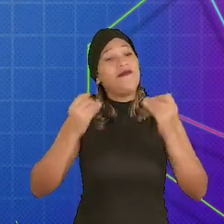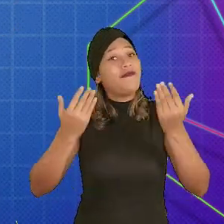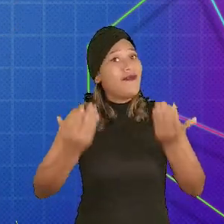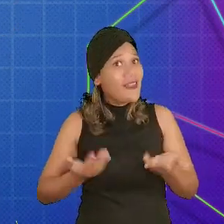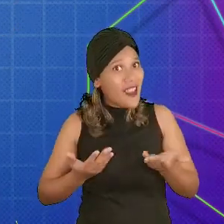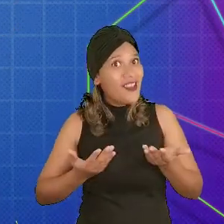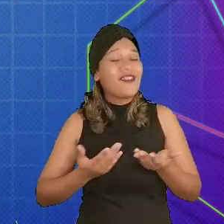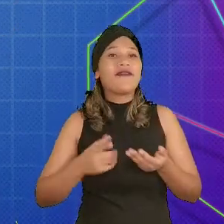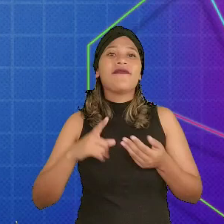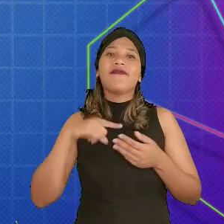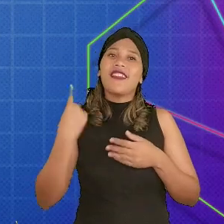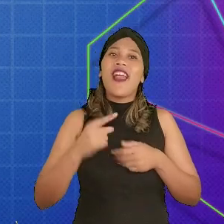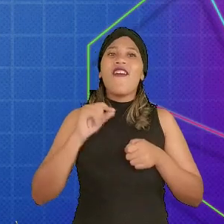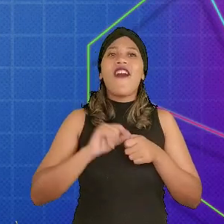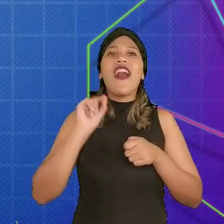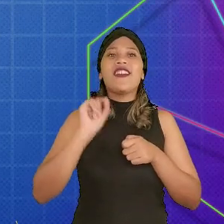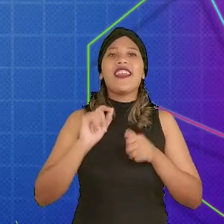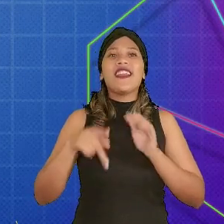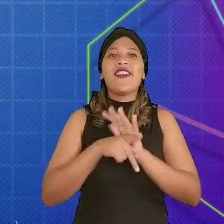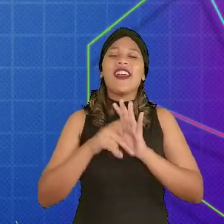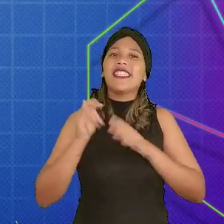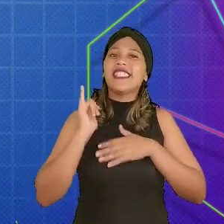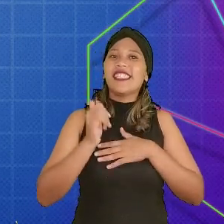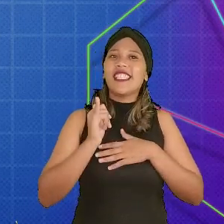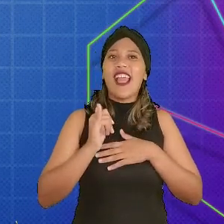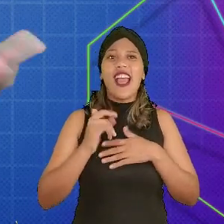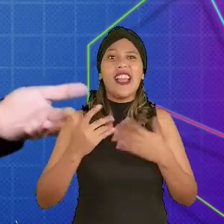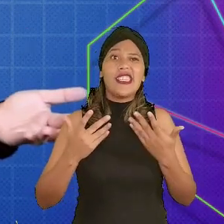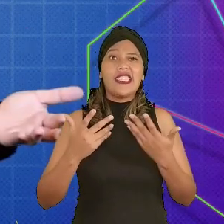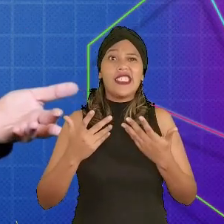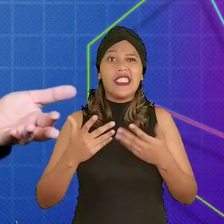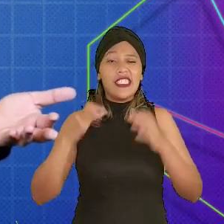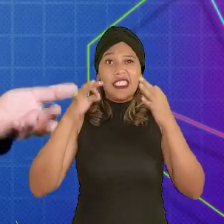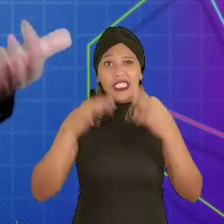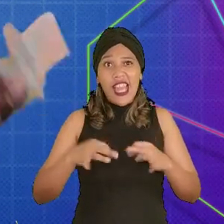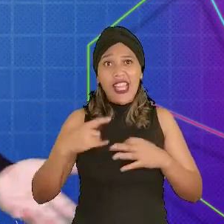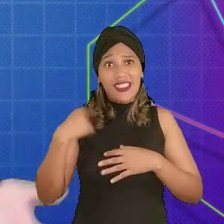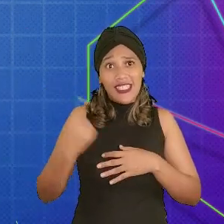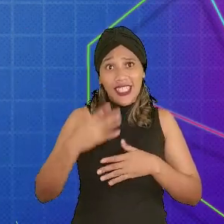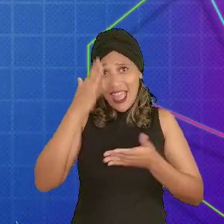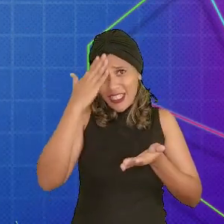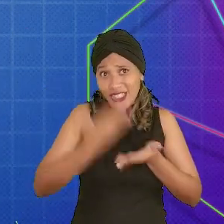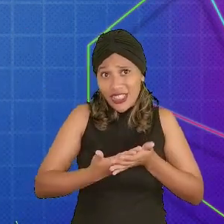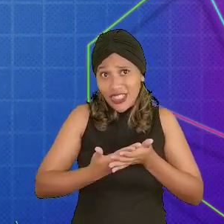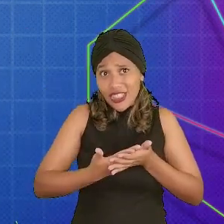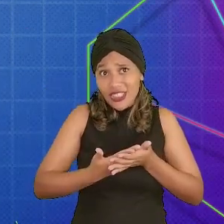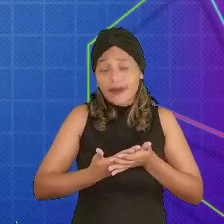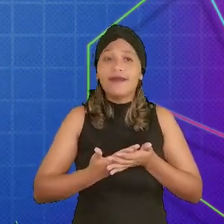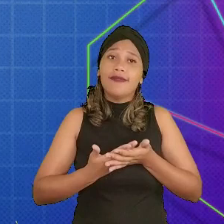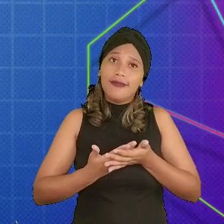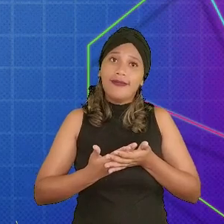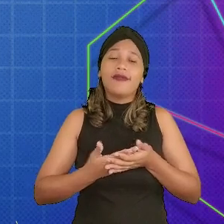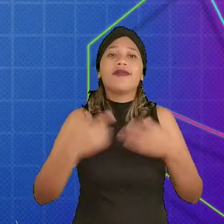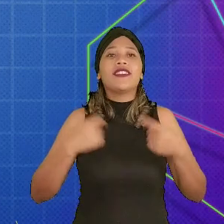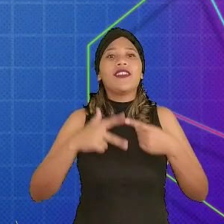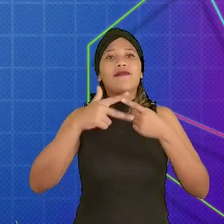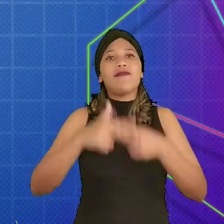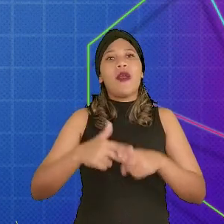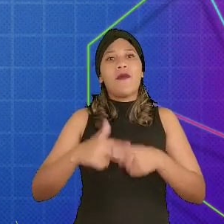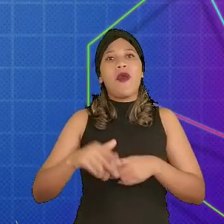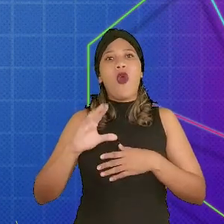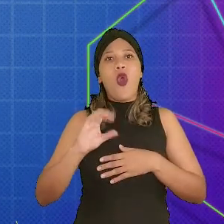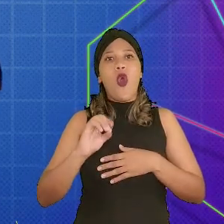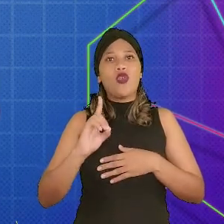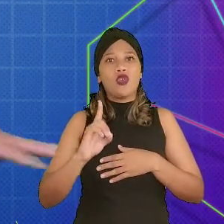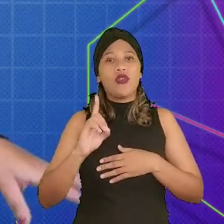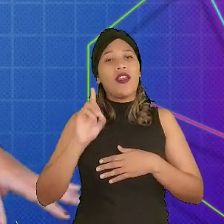programado. Então, o que a gente faz quando as instruções não são executadas como a gente espera? Debugar o código é